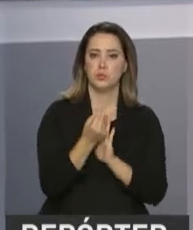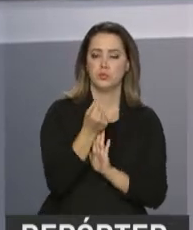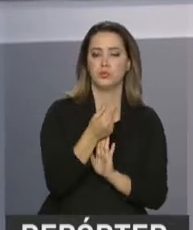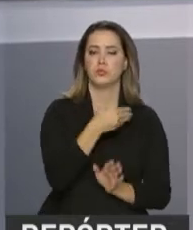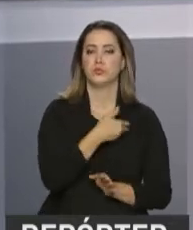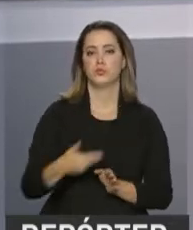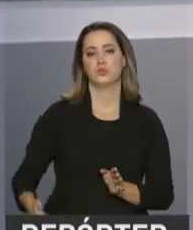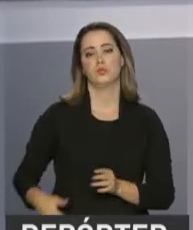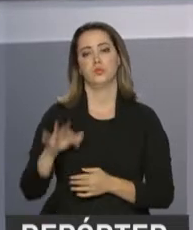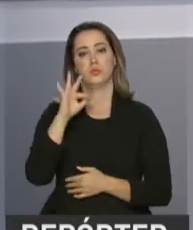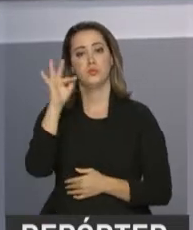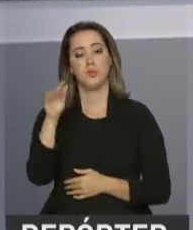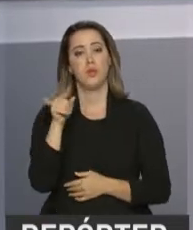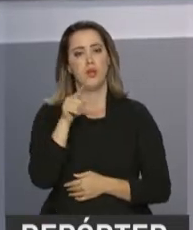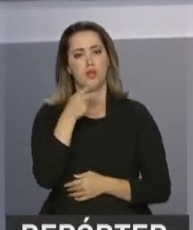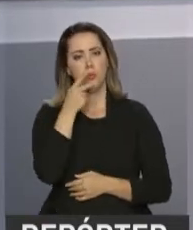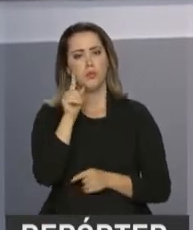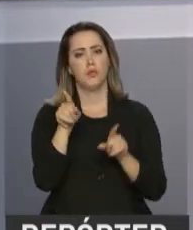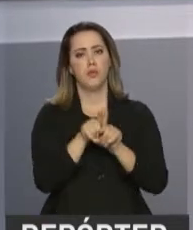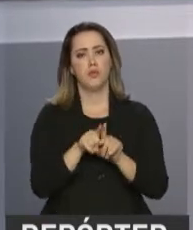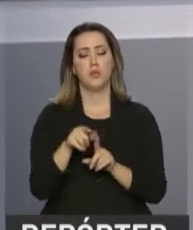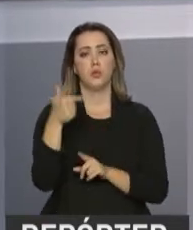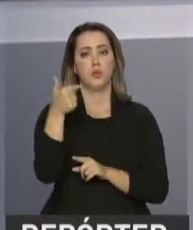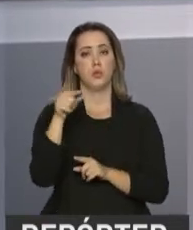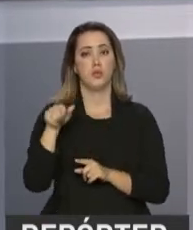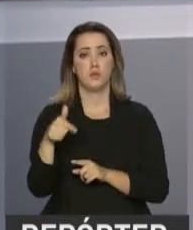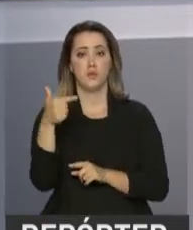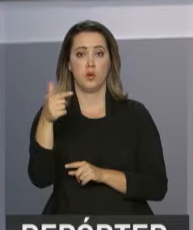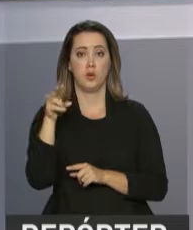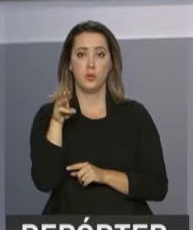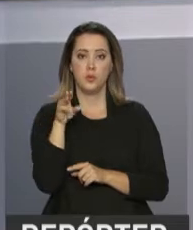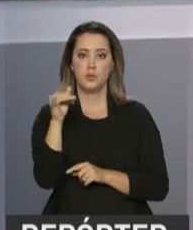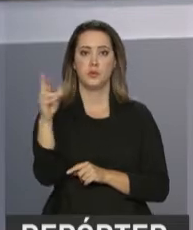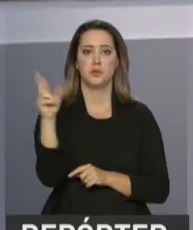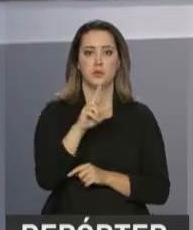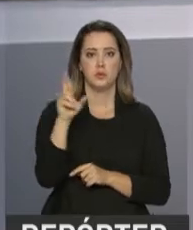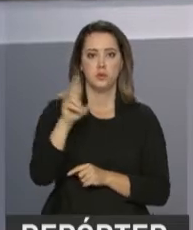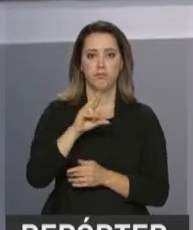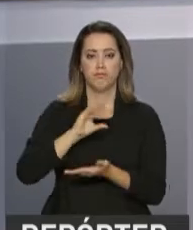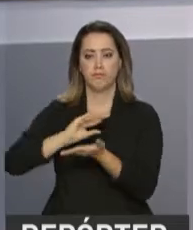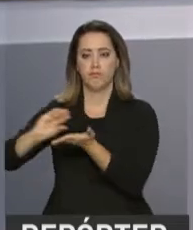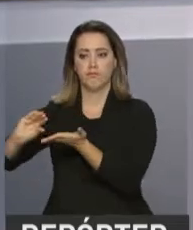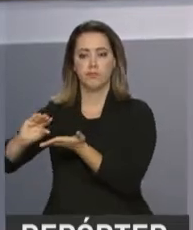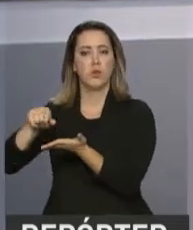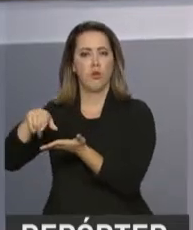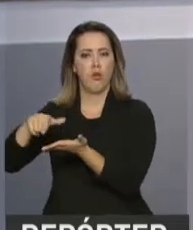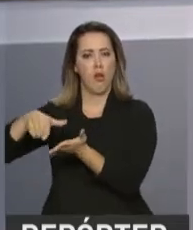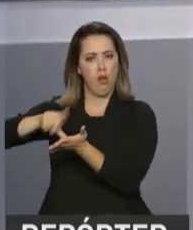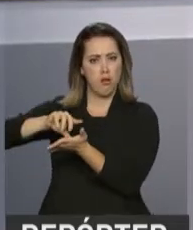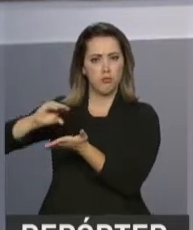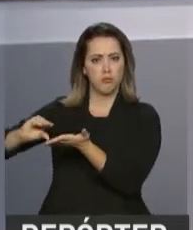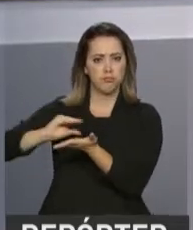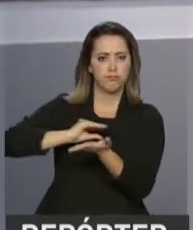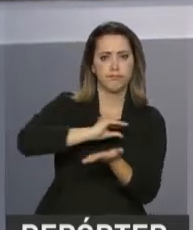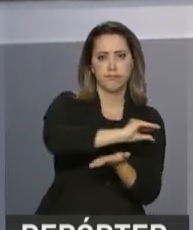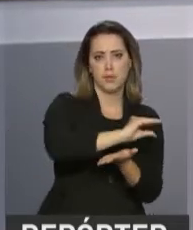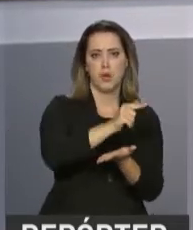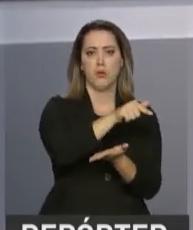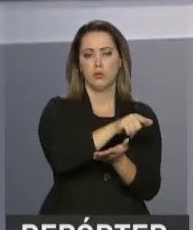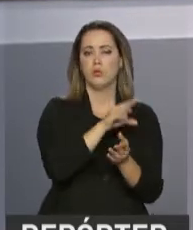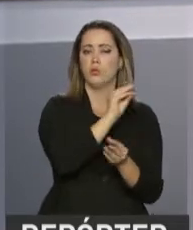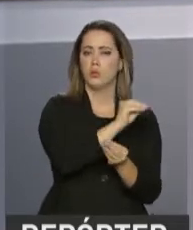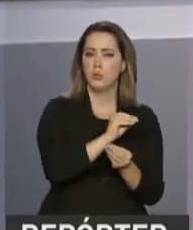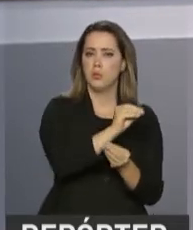do orçamento da União. Ele também afirmou que 2,2 bilhões de reais serão remanejados para atender às demandas